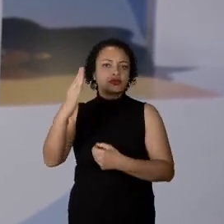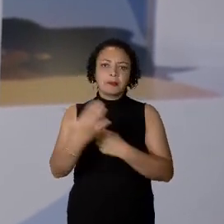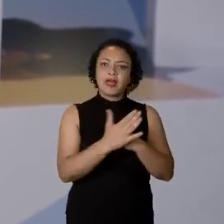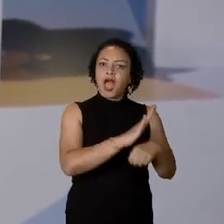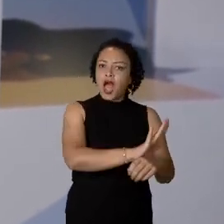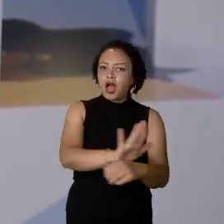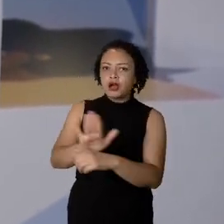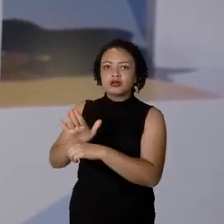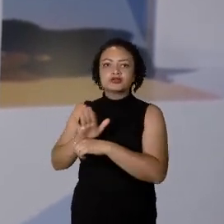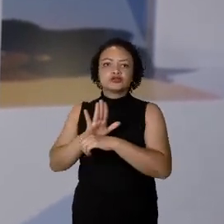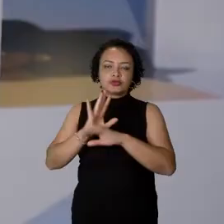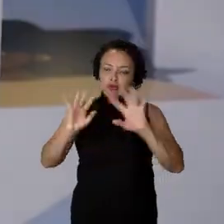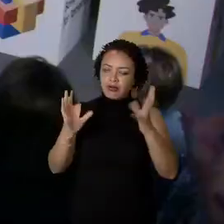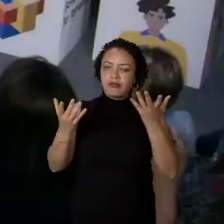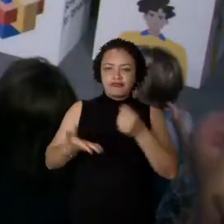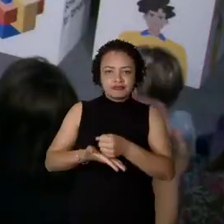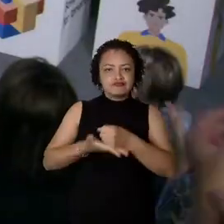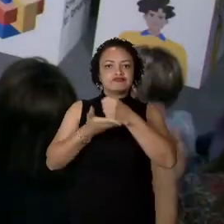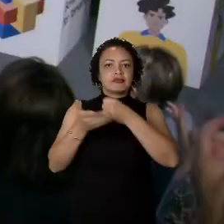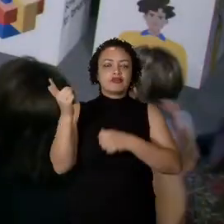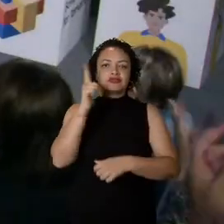Soul Forte Moro Brasil.